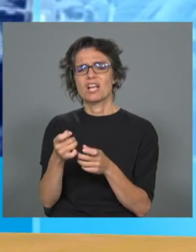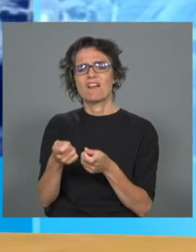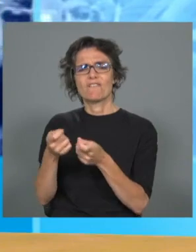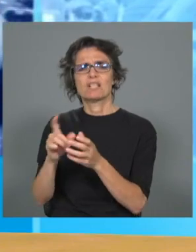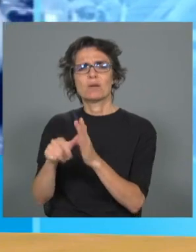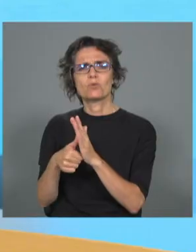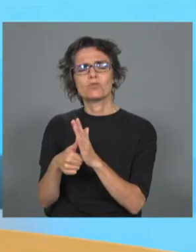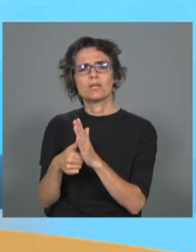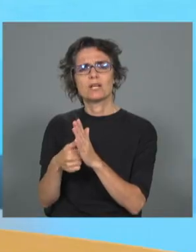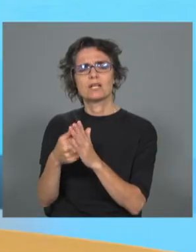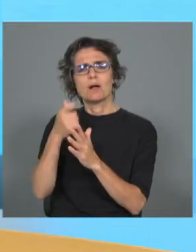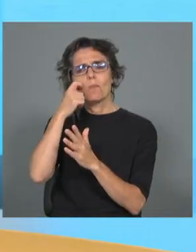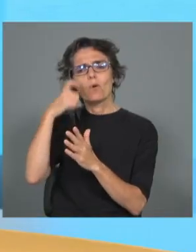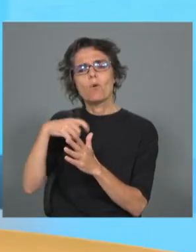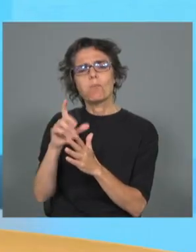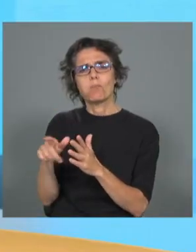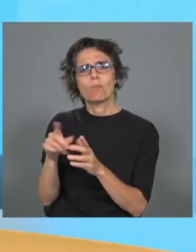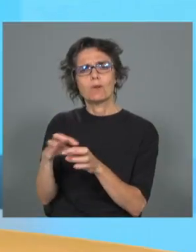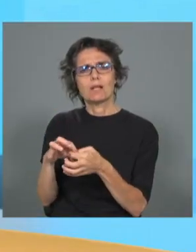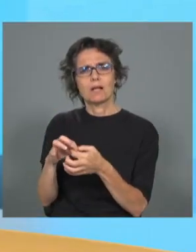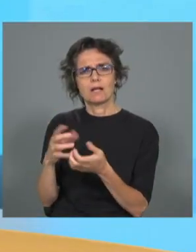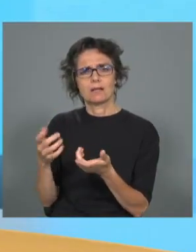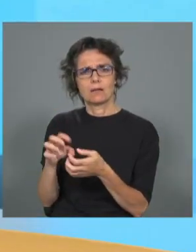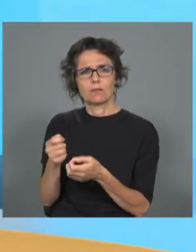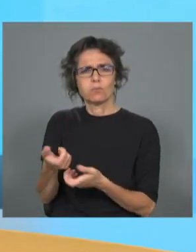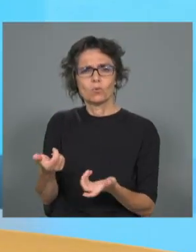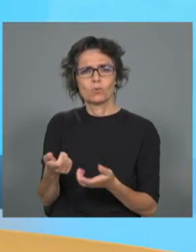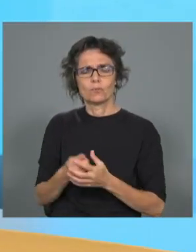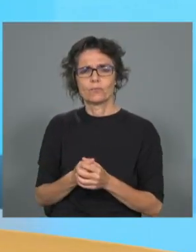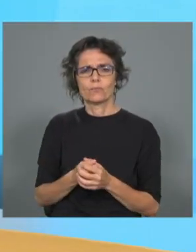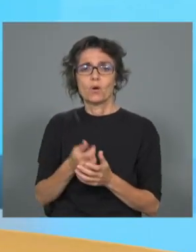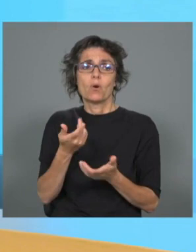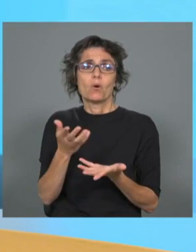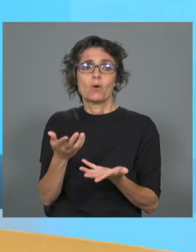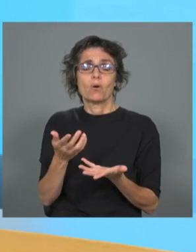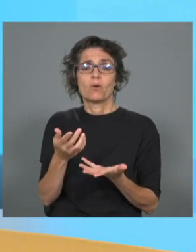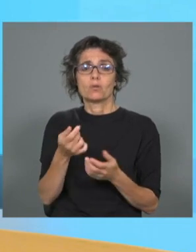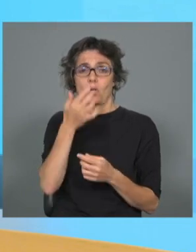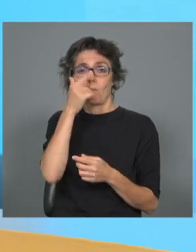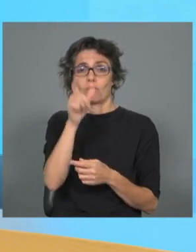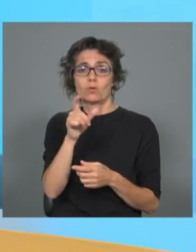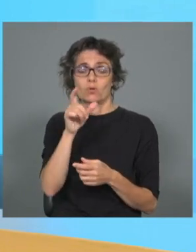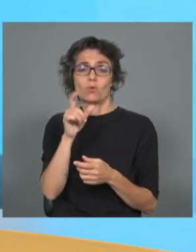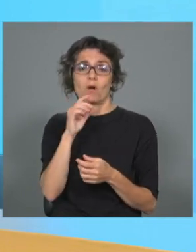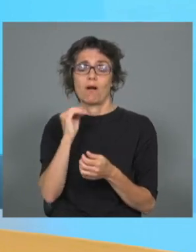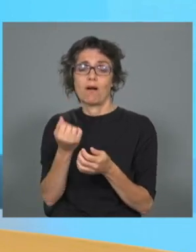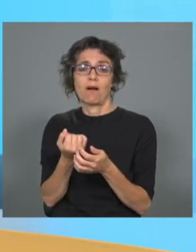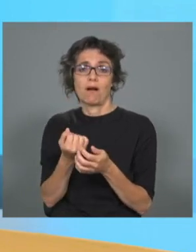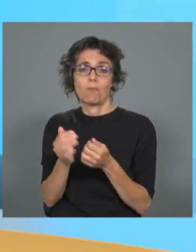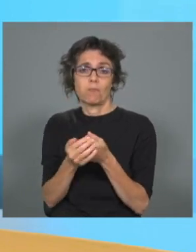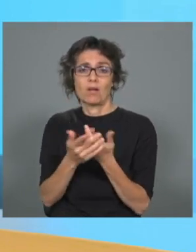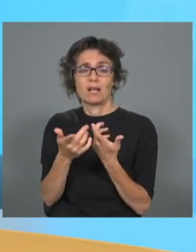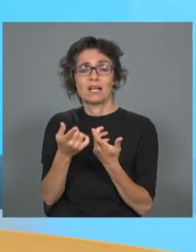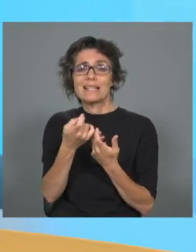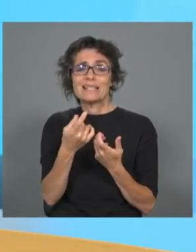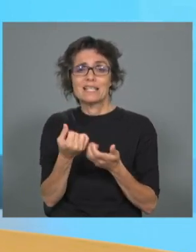projetos de existência, não é? O idoso não é alguém a quem se tem que dar apenas assistência, mas a quem